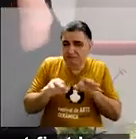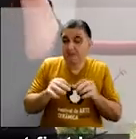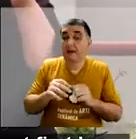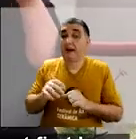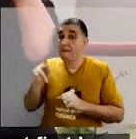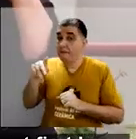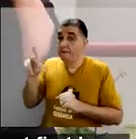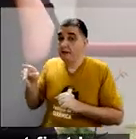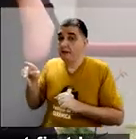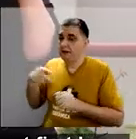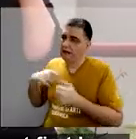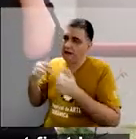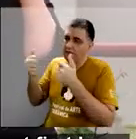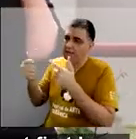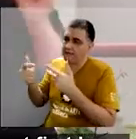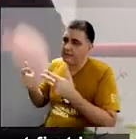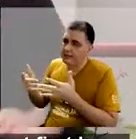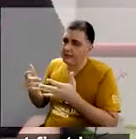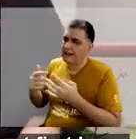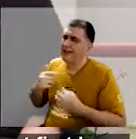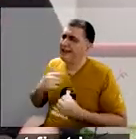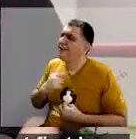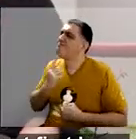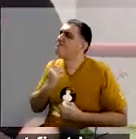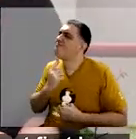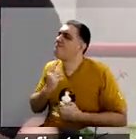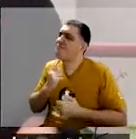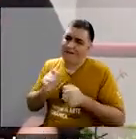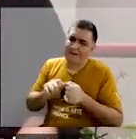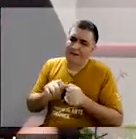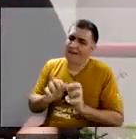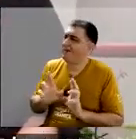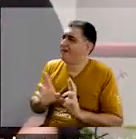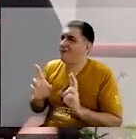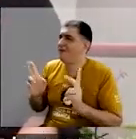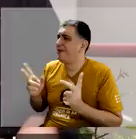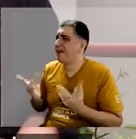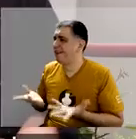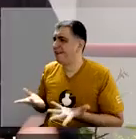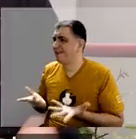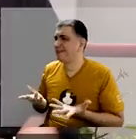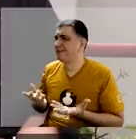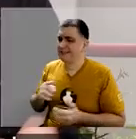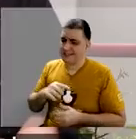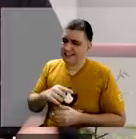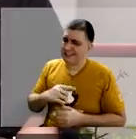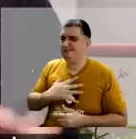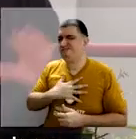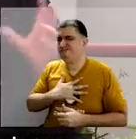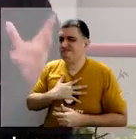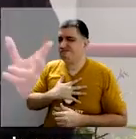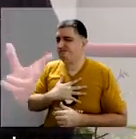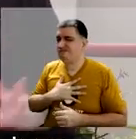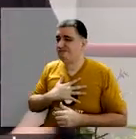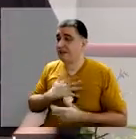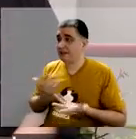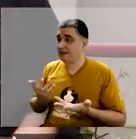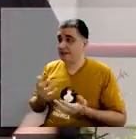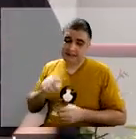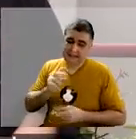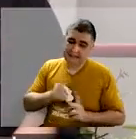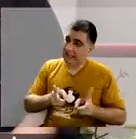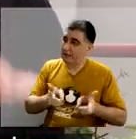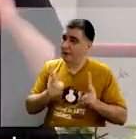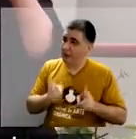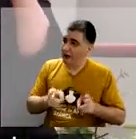disse para a pessoa para a professora que estava trabalhando comigo, falei, eu queria fazer uma coisa diferente de decoração,